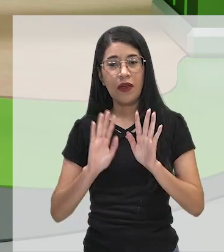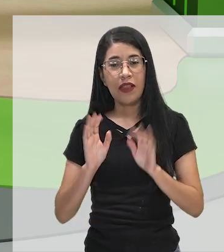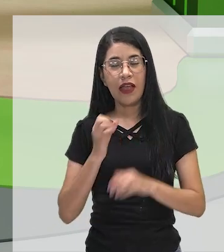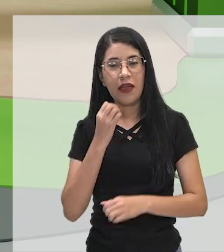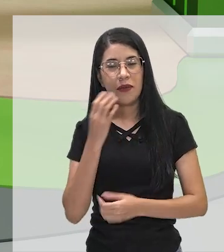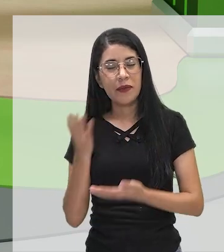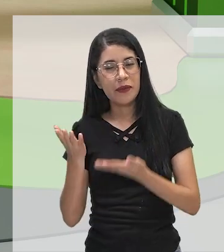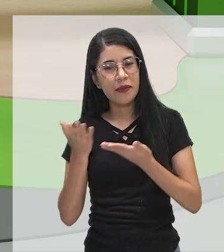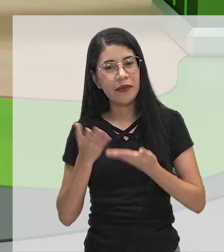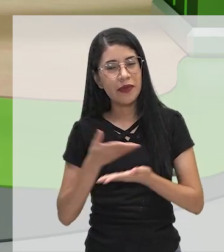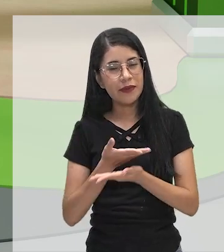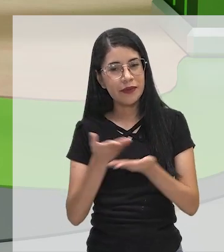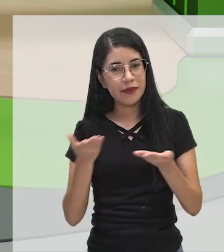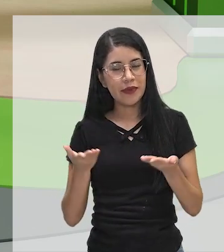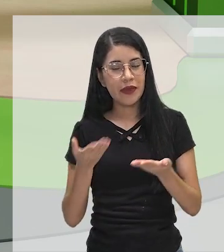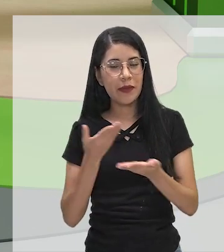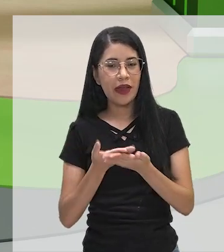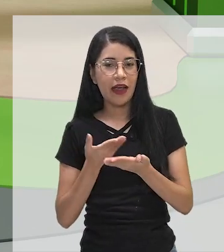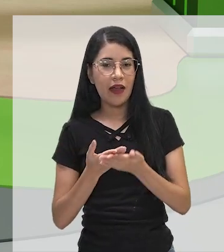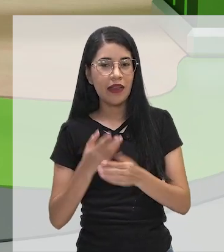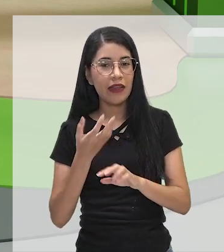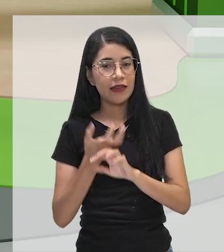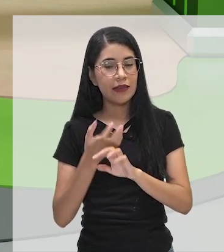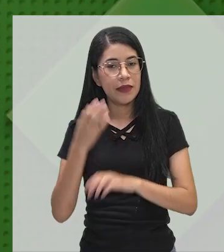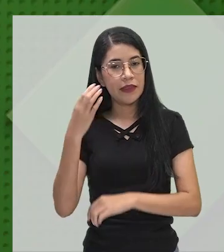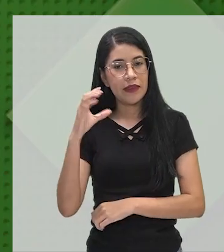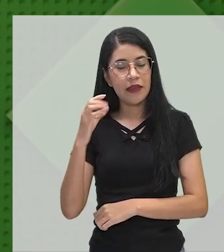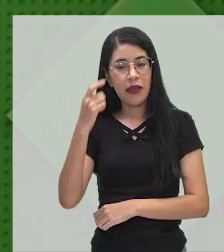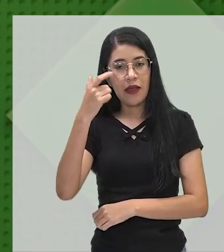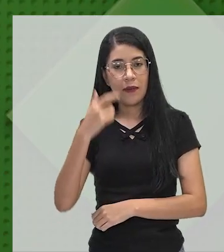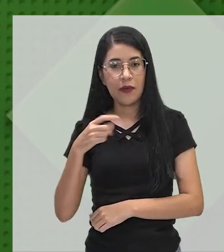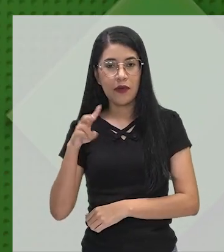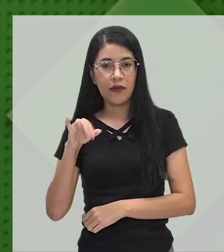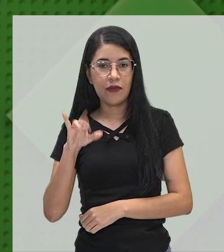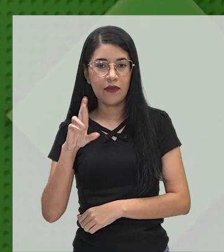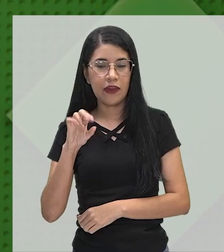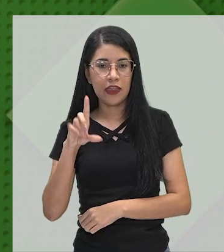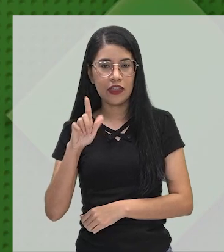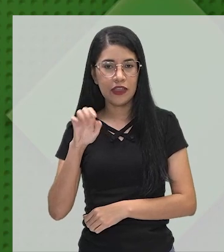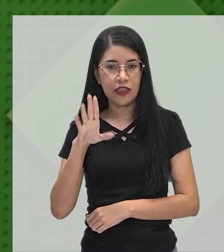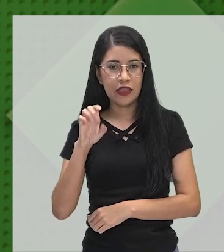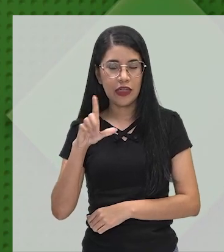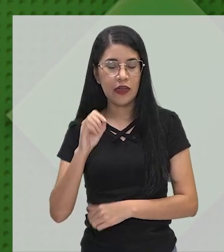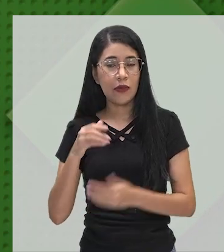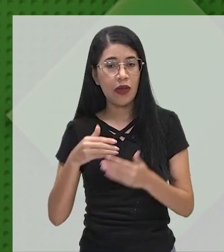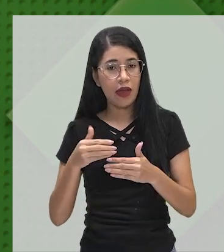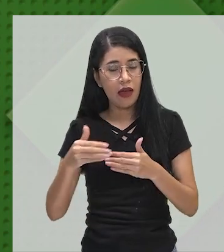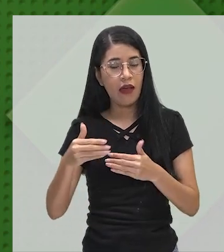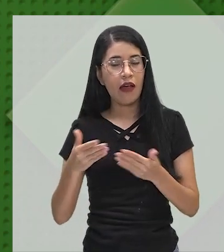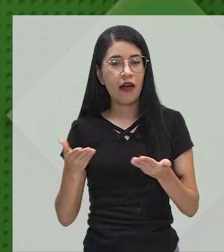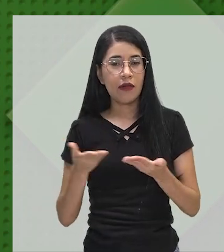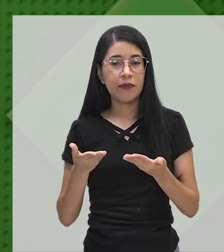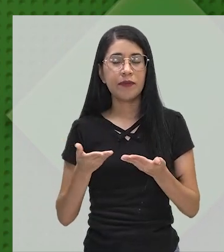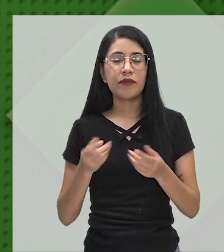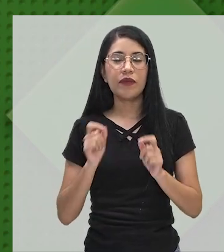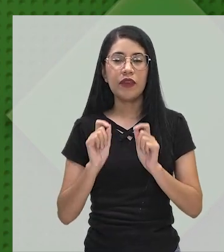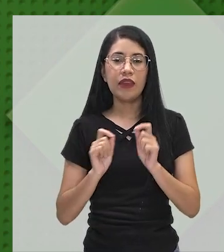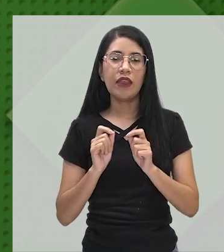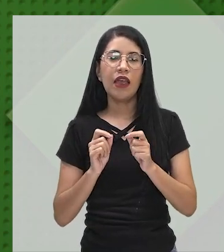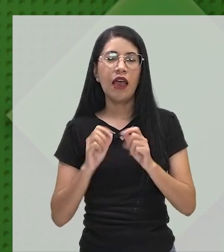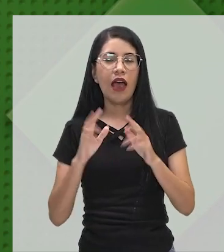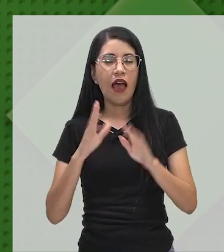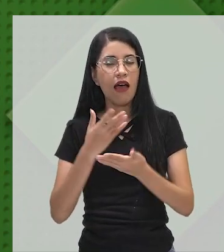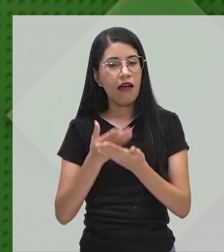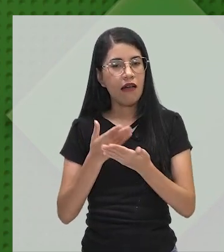Olá, sejam todos muito bem-vindos à nossa aula de ciências. Eu sou o professor Virgílio Guedes e a partir de agora vocês vão acompanhar comigo